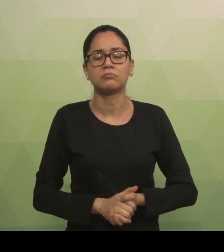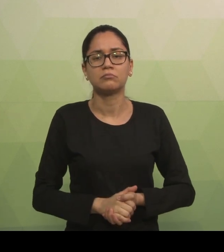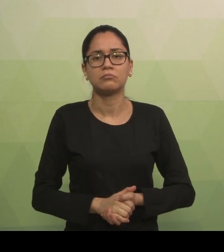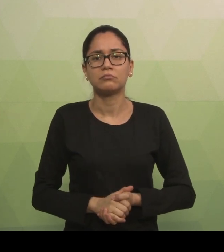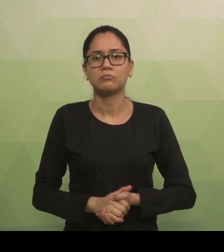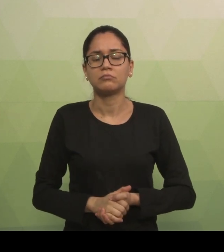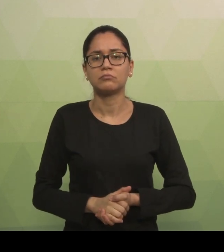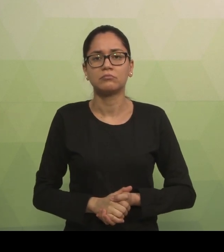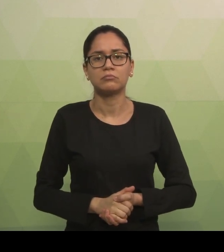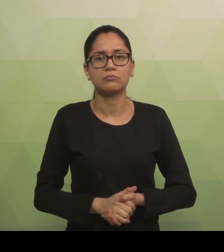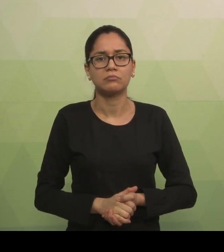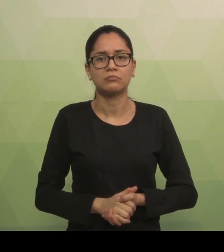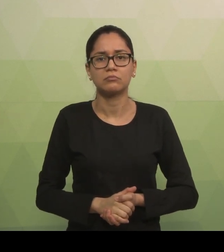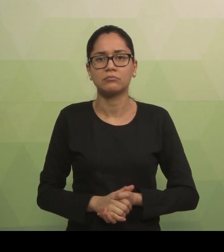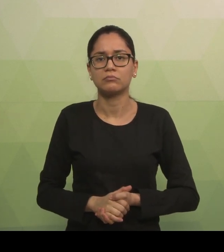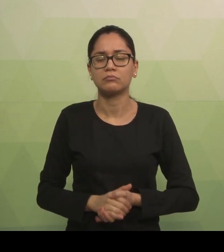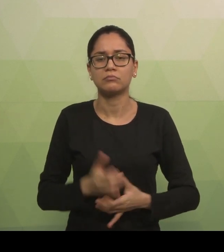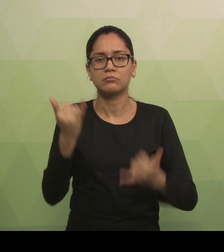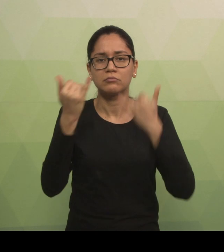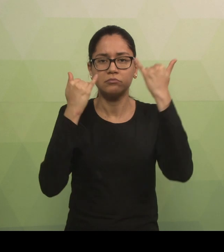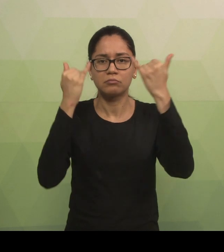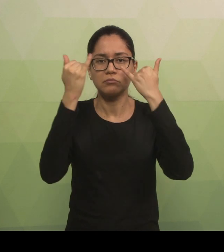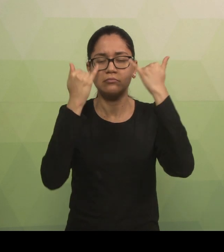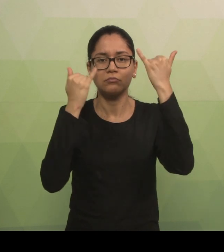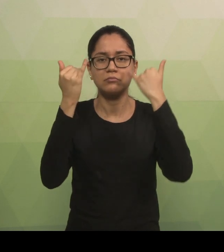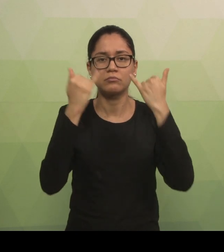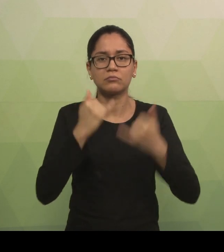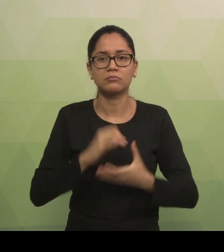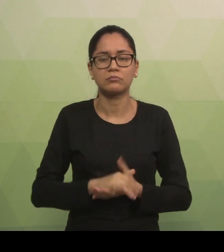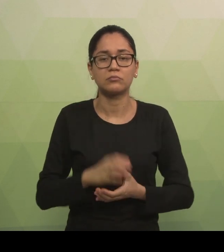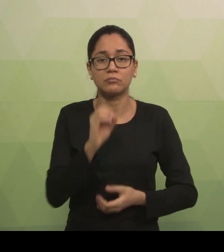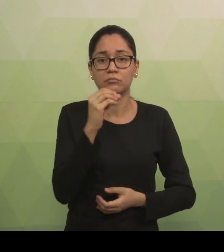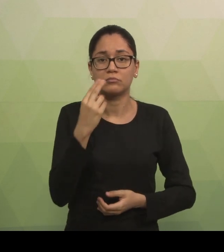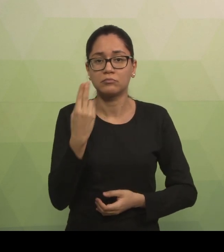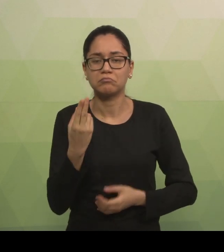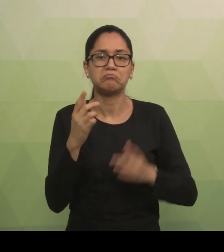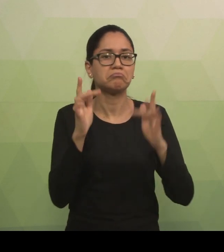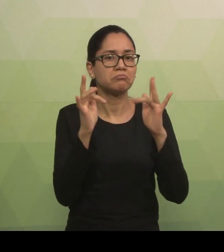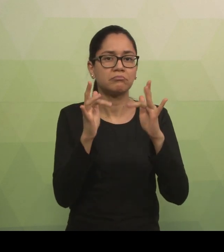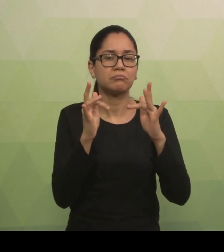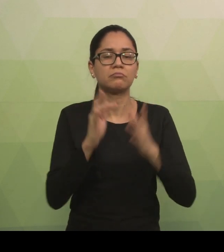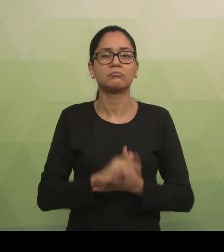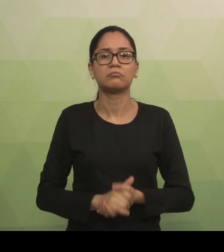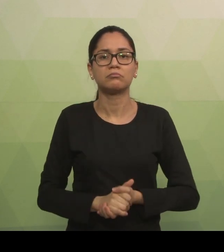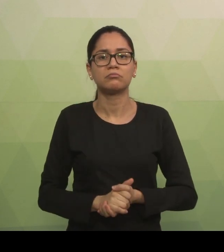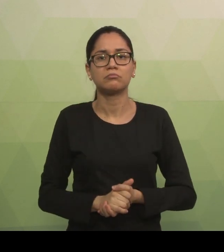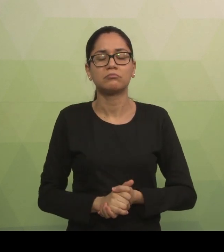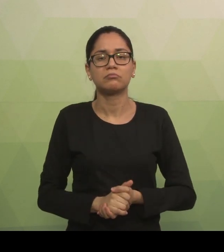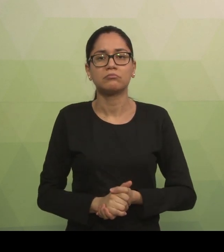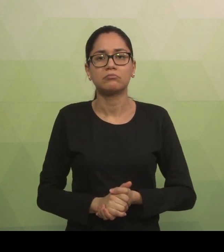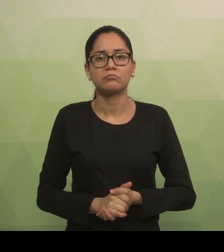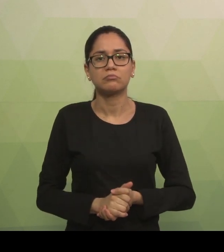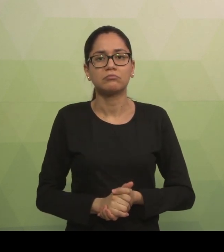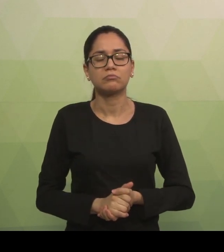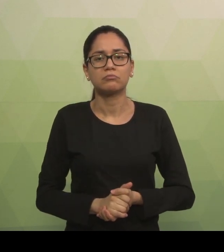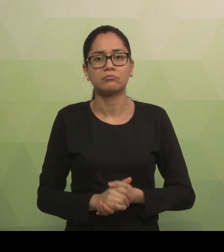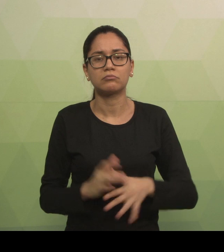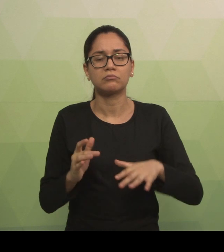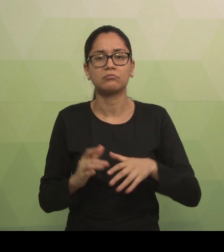com que as pessoas possam se comunicar, trocar informações ou até mesmo se conhecer através de uma relação mediada por